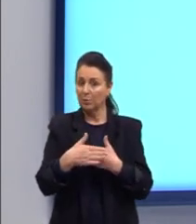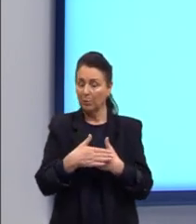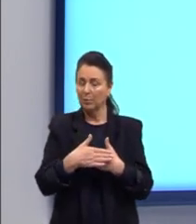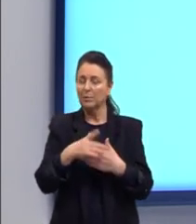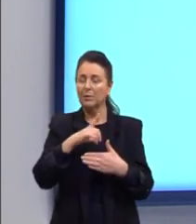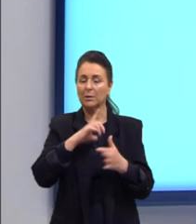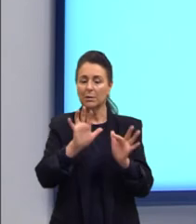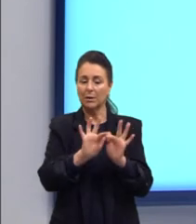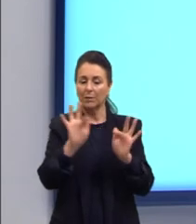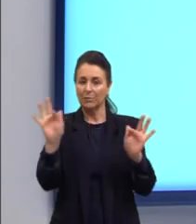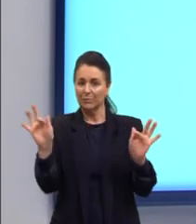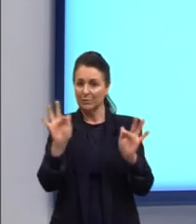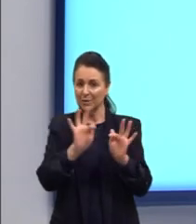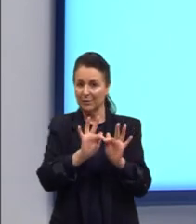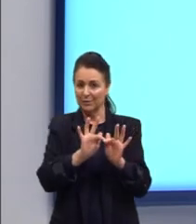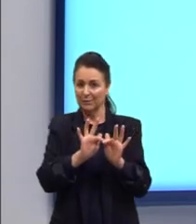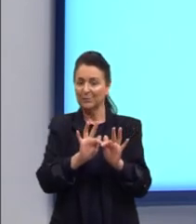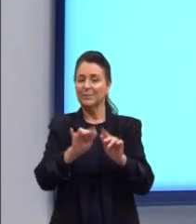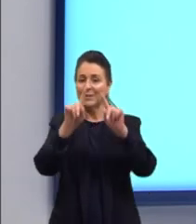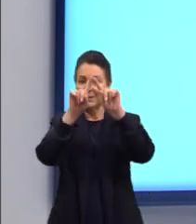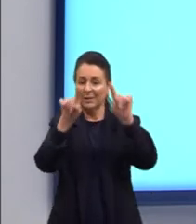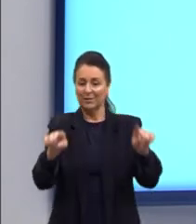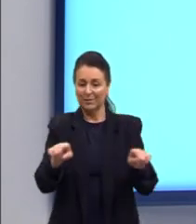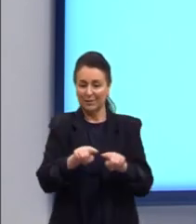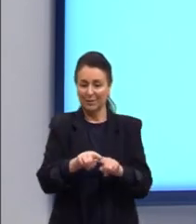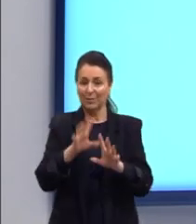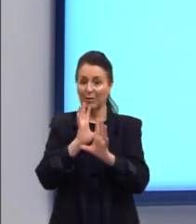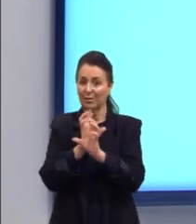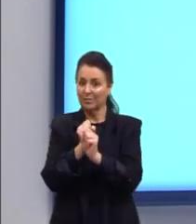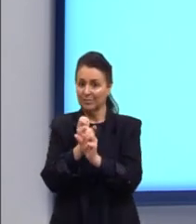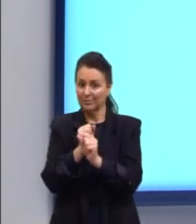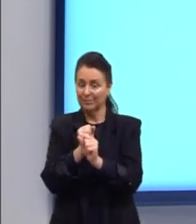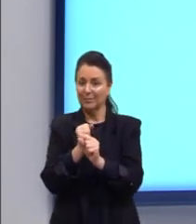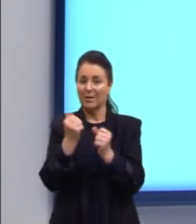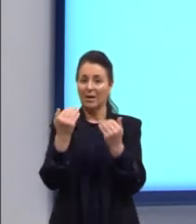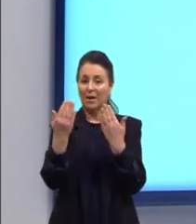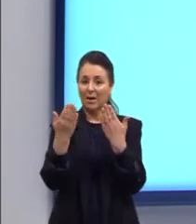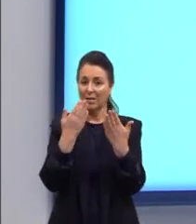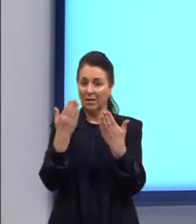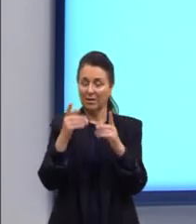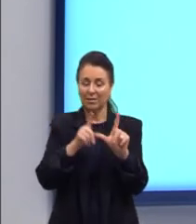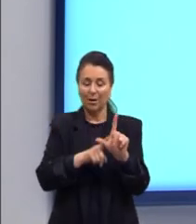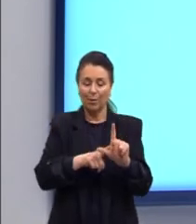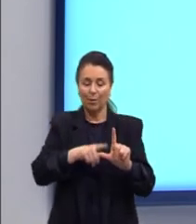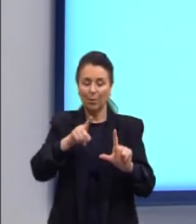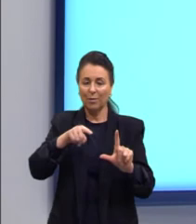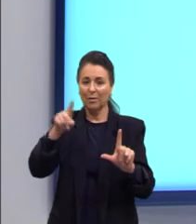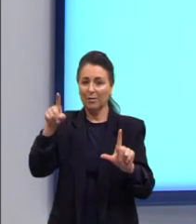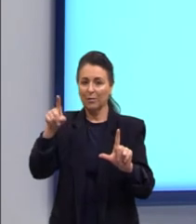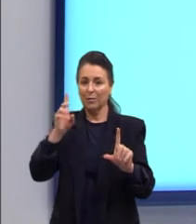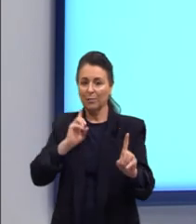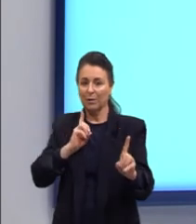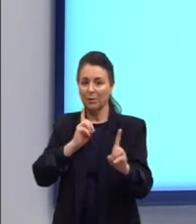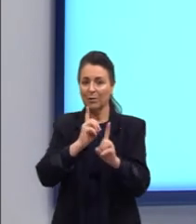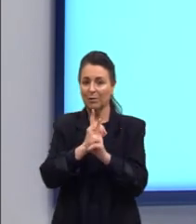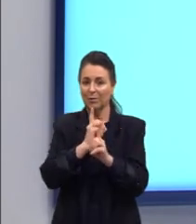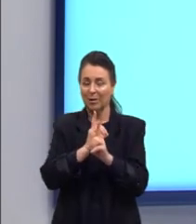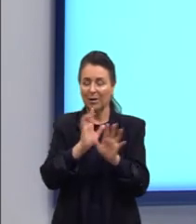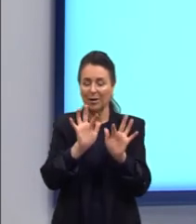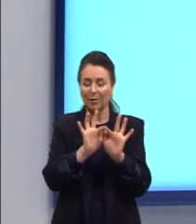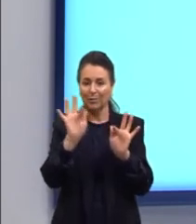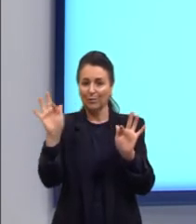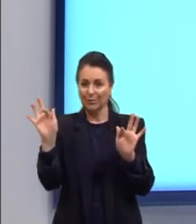funções trigonométricas né então novamente nós vamos analisar o nosso gráfico e buscar definir a